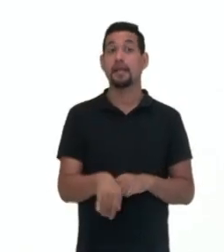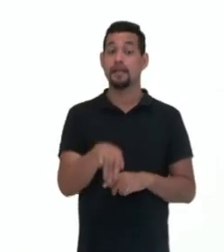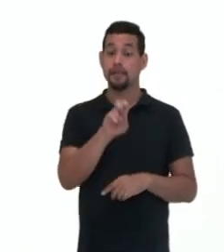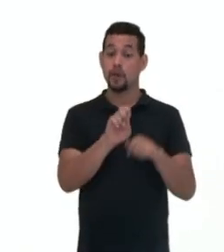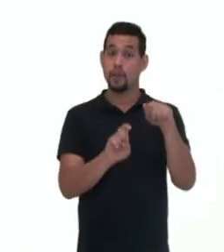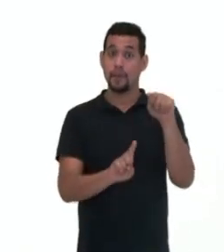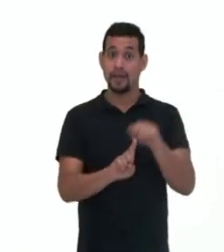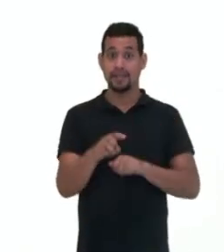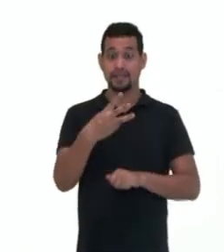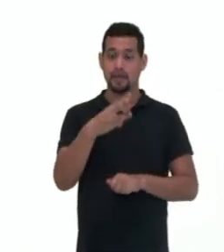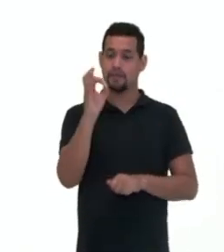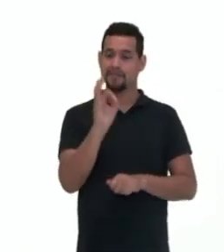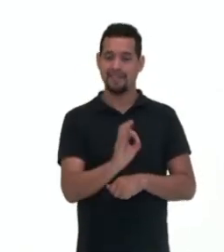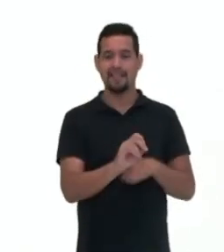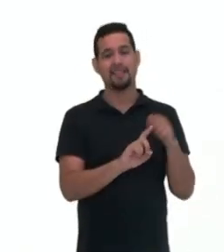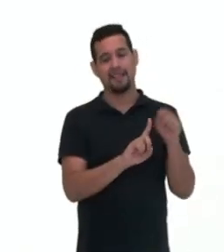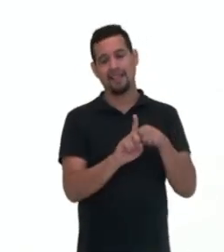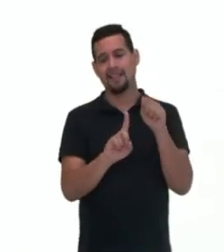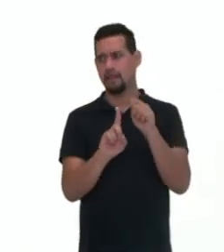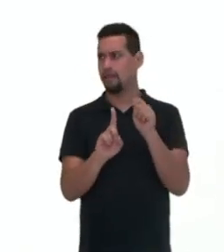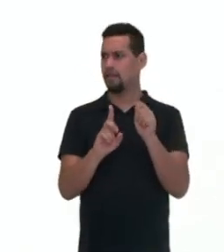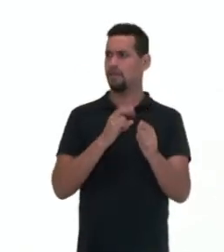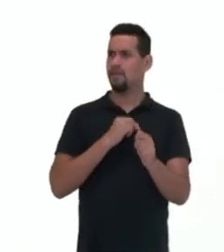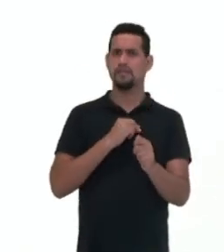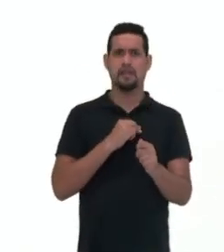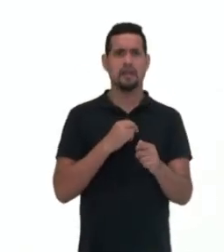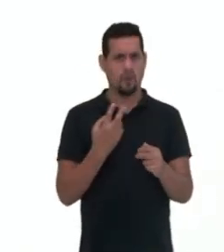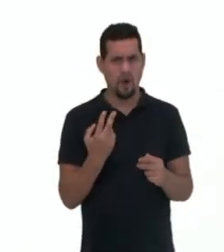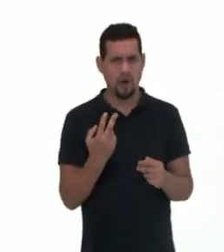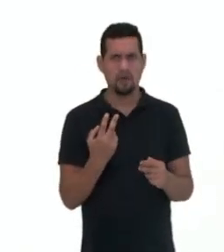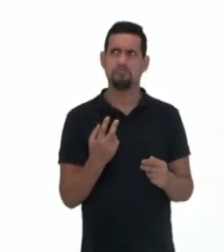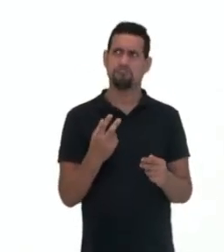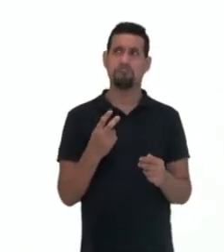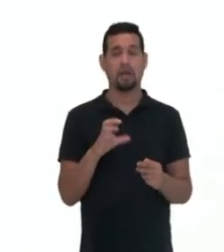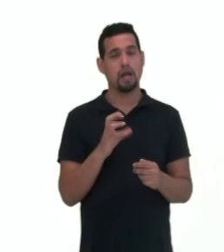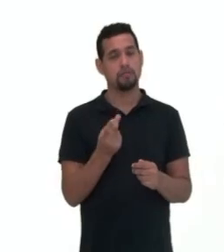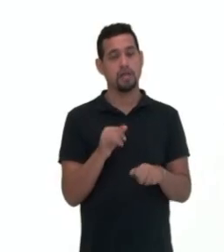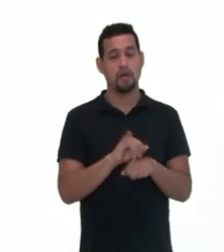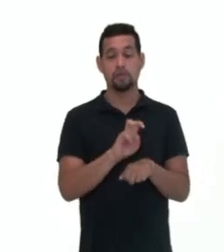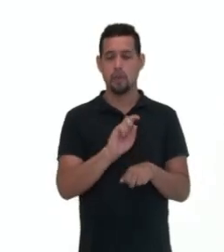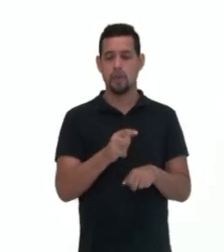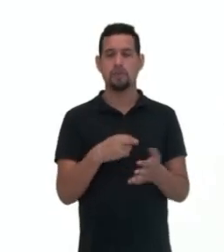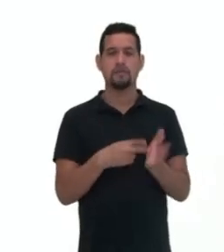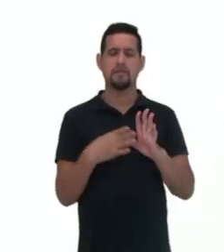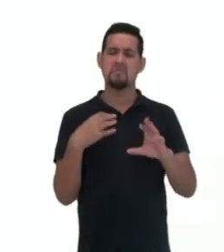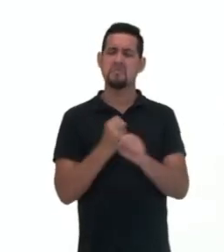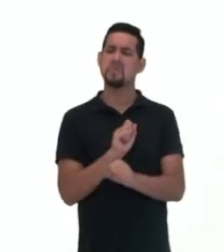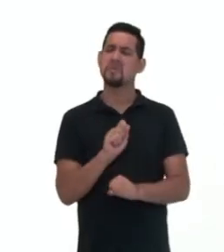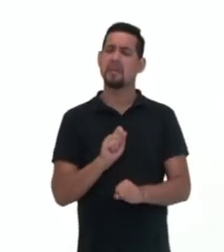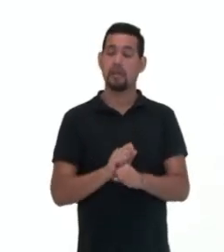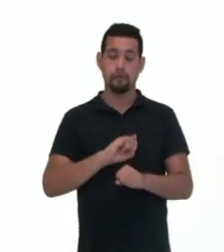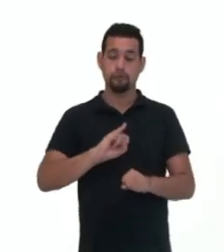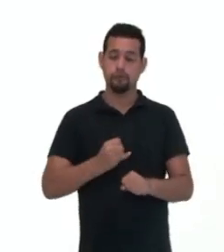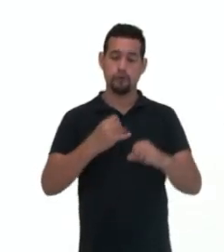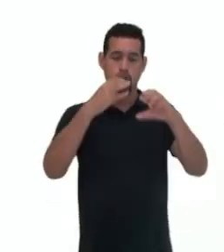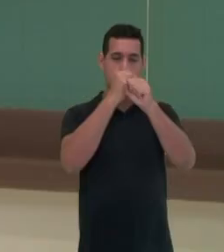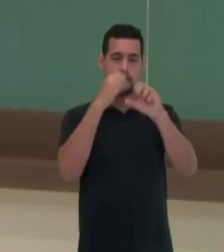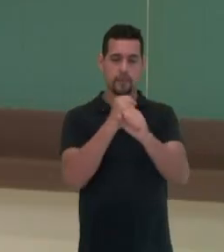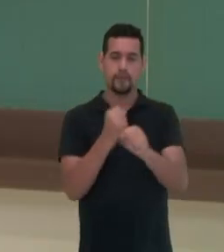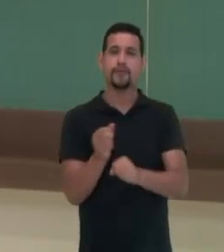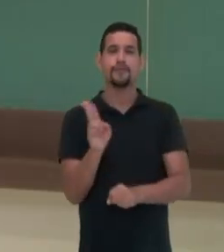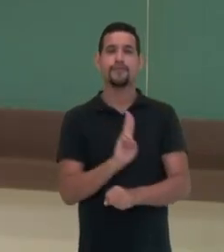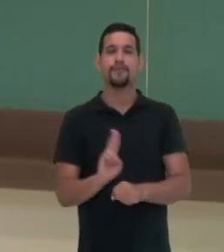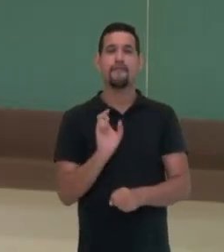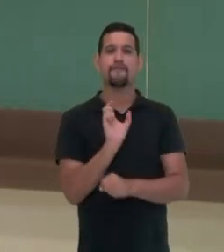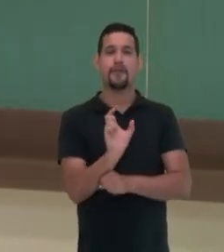meses, 3% ao mês. Opa, tá na mesma unidade. Capital de 5 mil, que é o montante. É juro composto, então eu utilizo